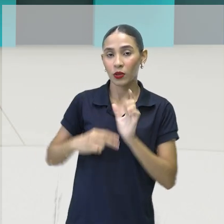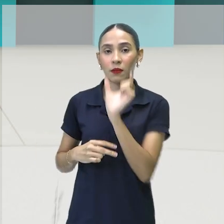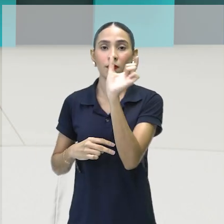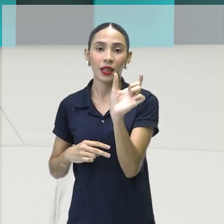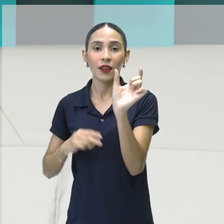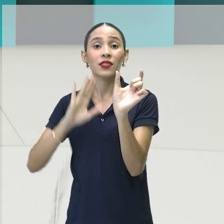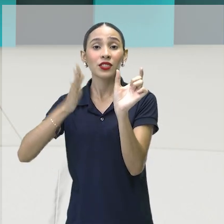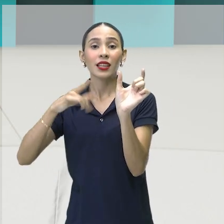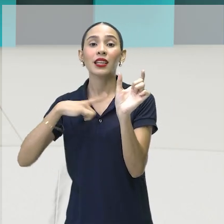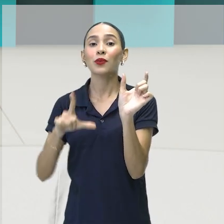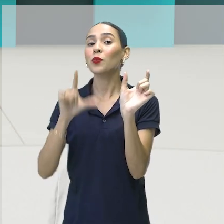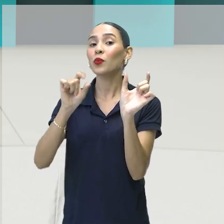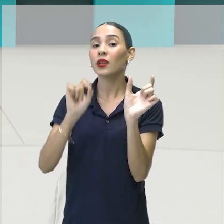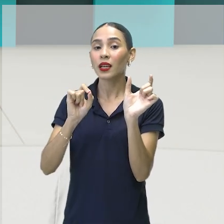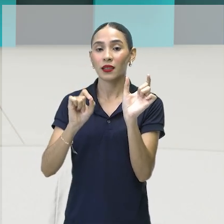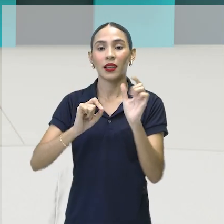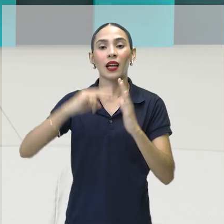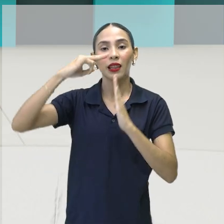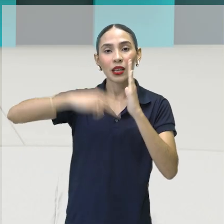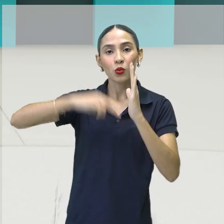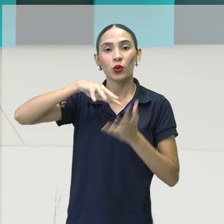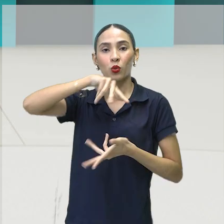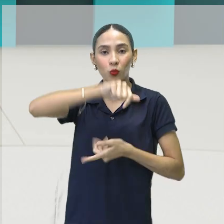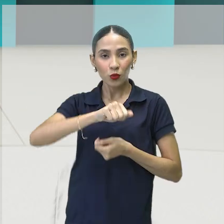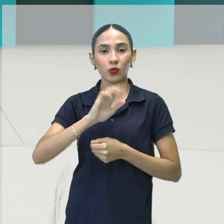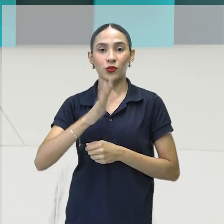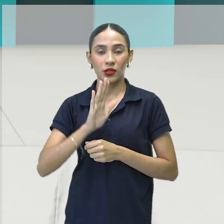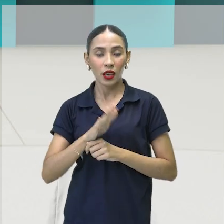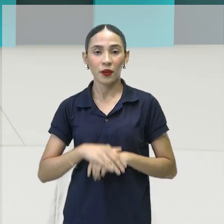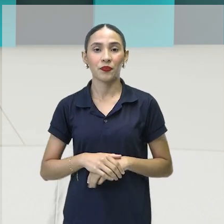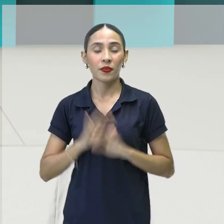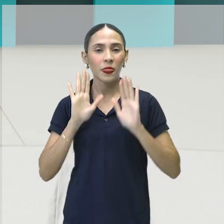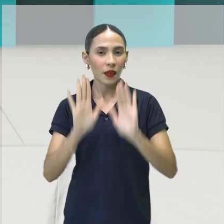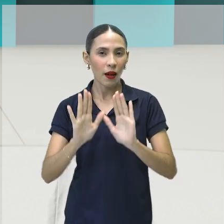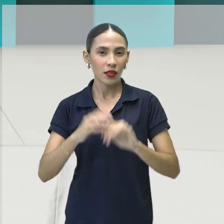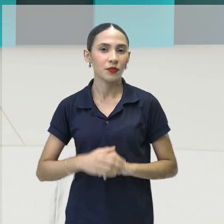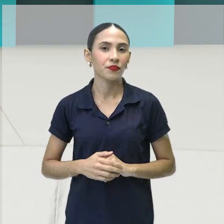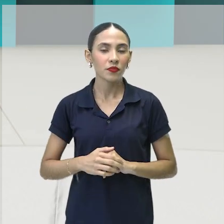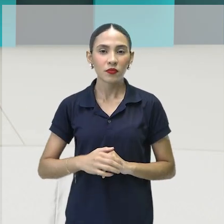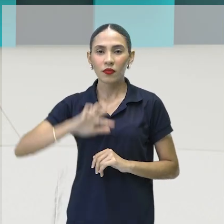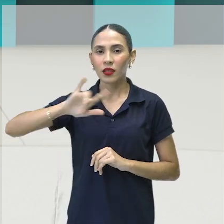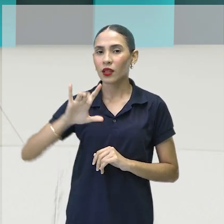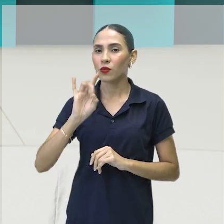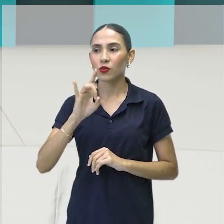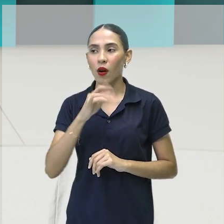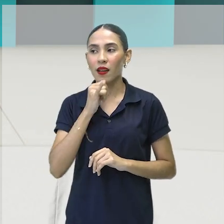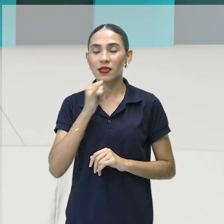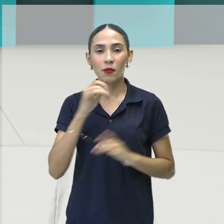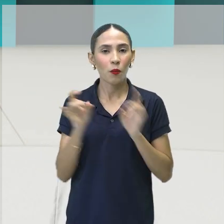palavra, ele já tem o quê? A leitura de mundo. Mas ela não está